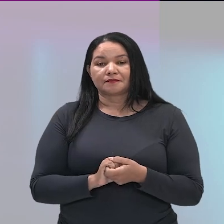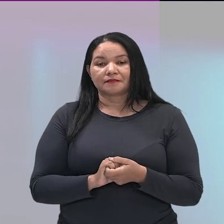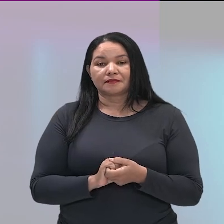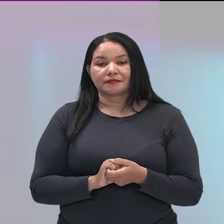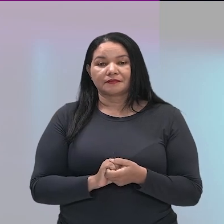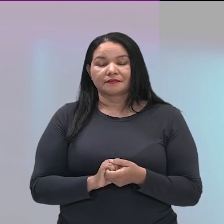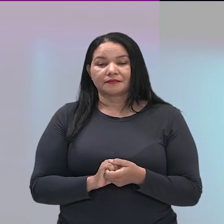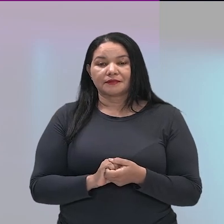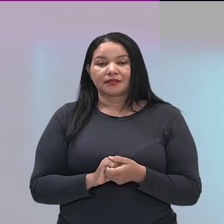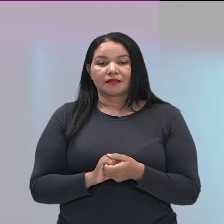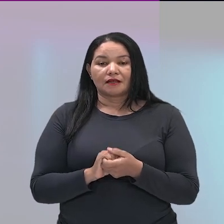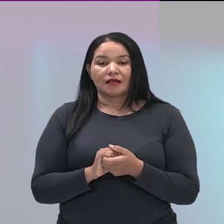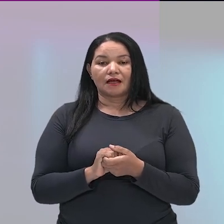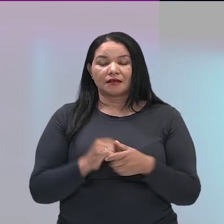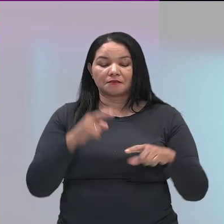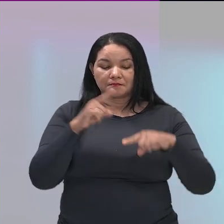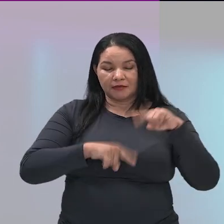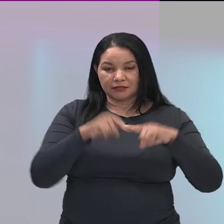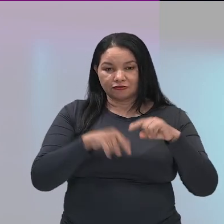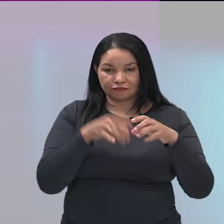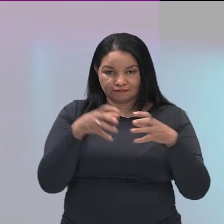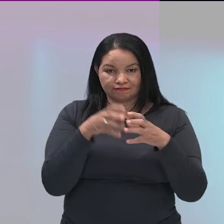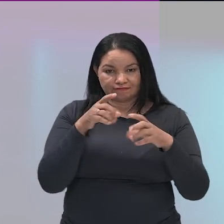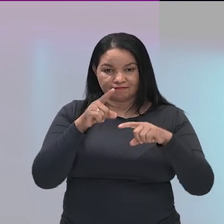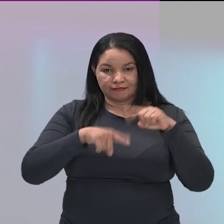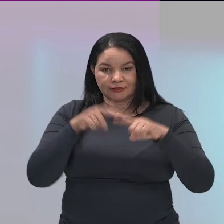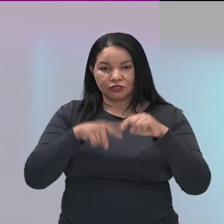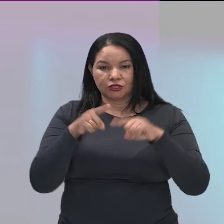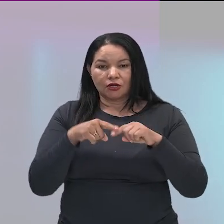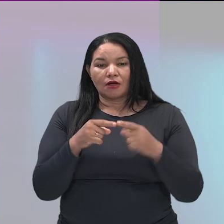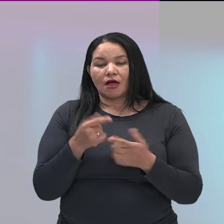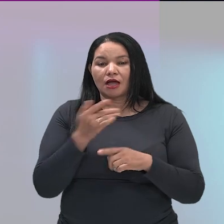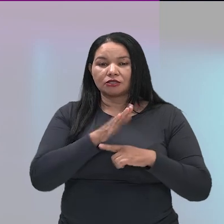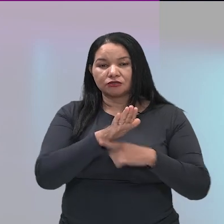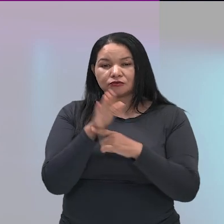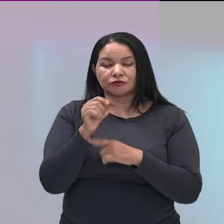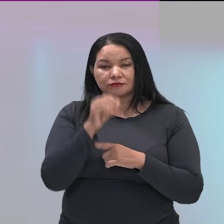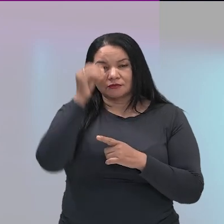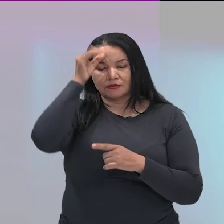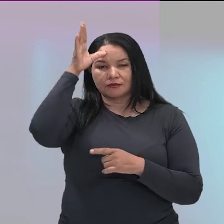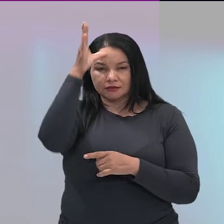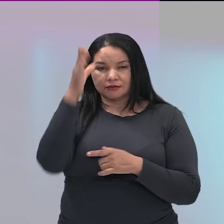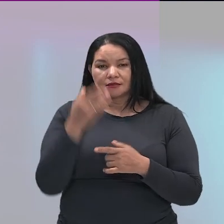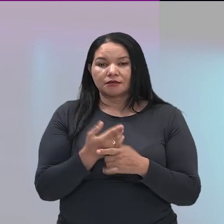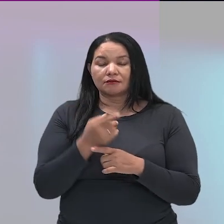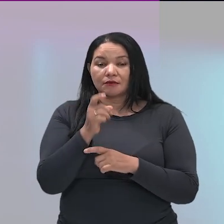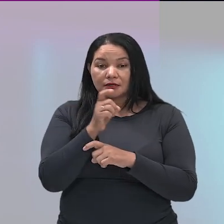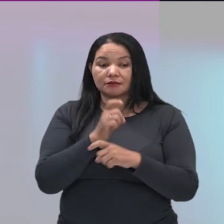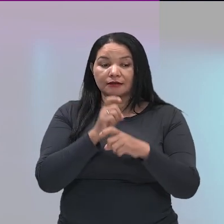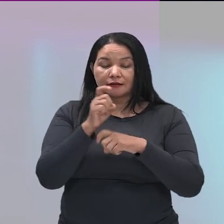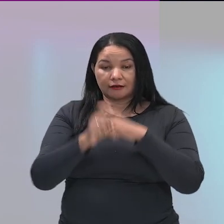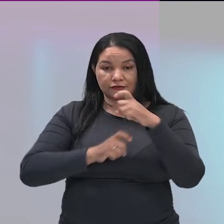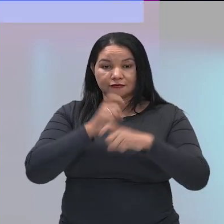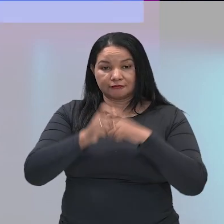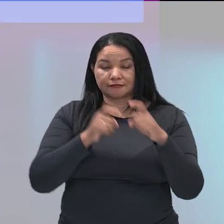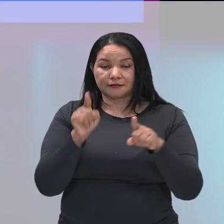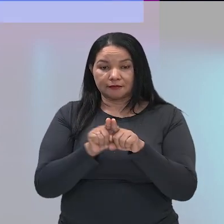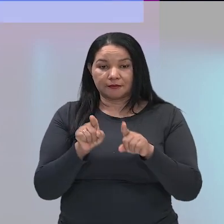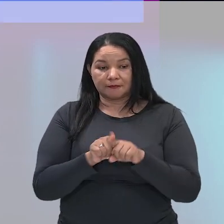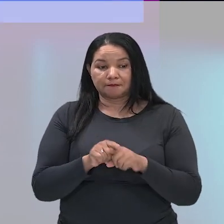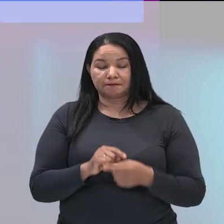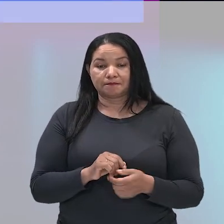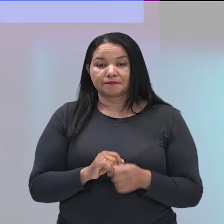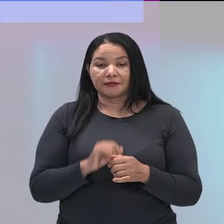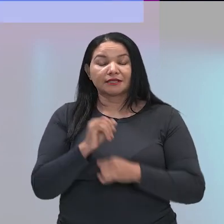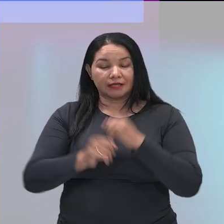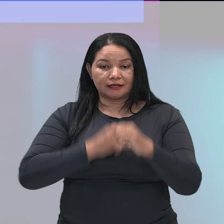kit de ferramentas colaborativas para conhecimento da internet, o G Suite. Vamos lá? Nós